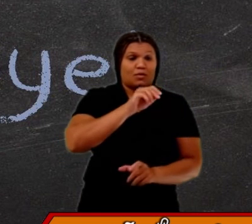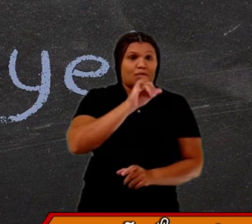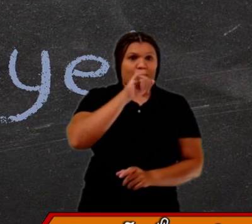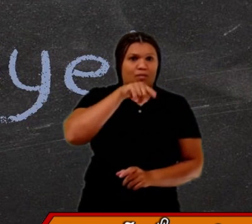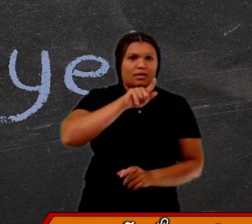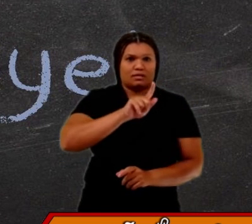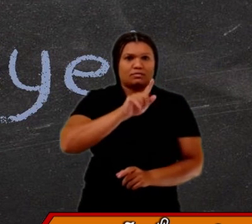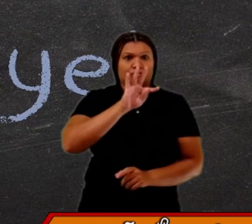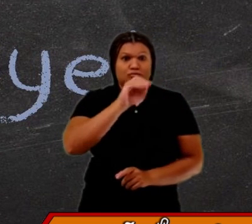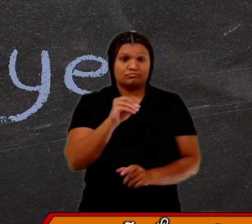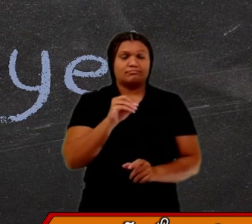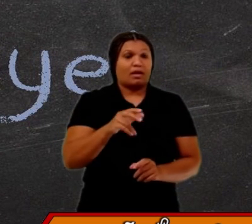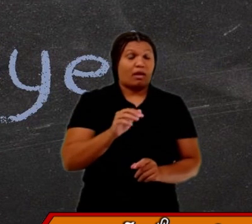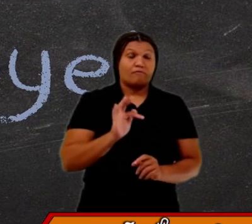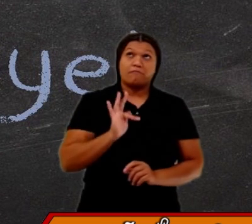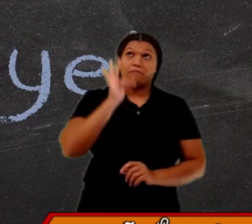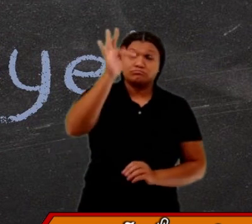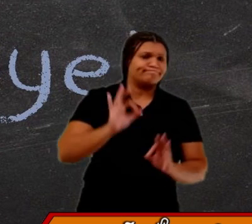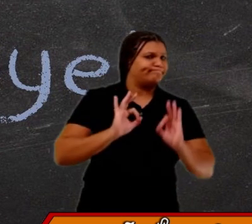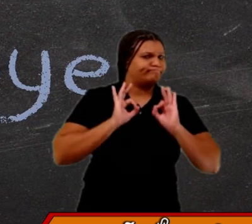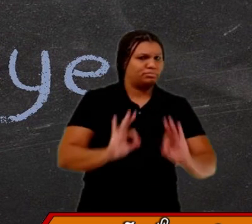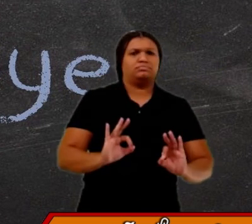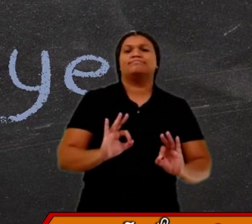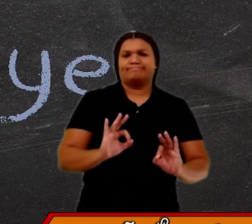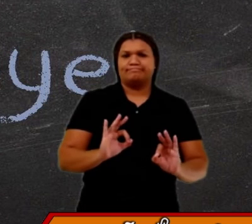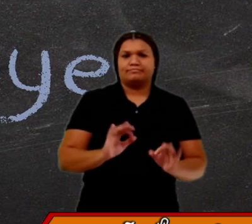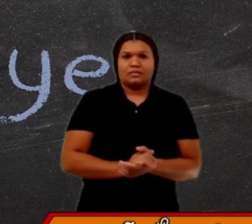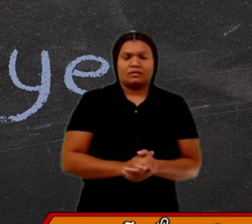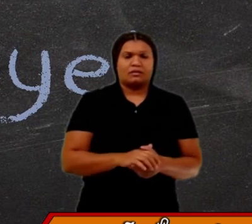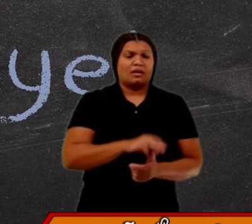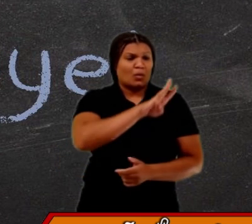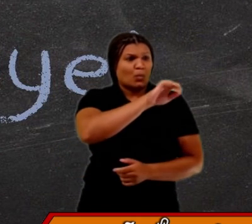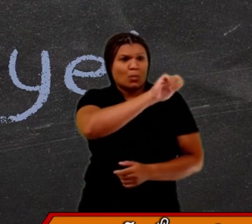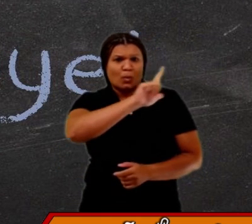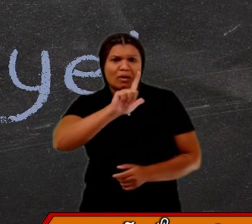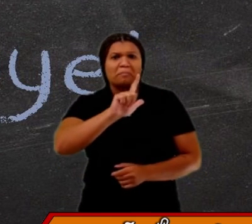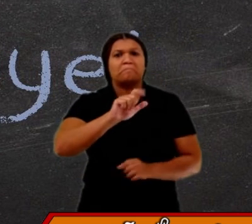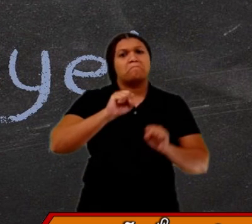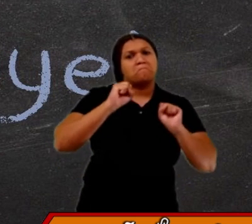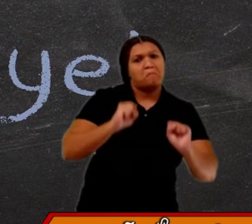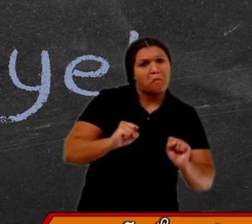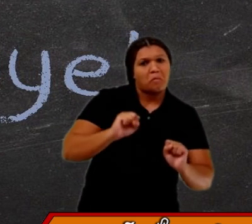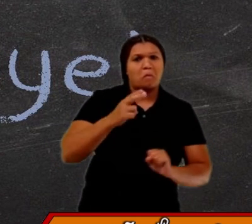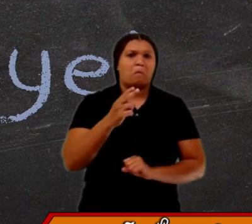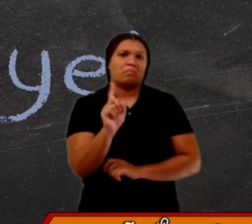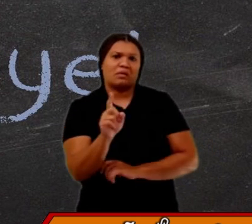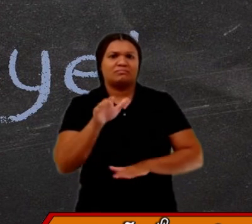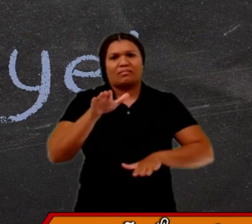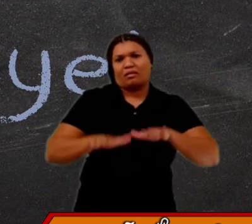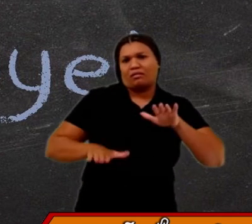certeiro de algo que de pato vai acontecer e o eu pode é ou não acontecer